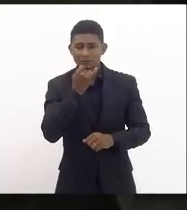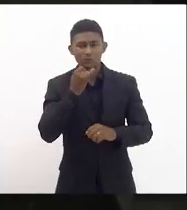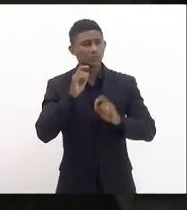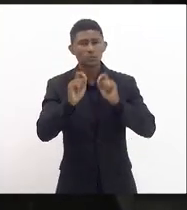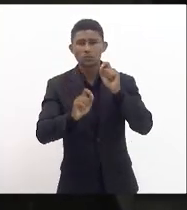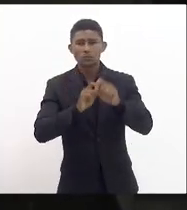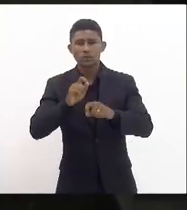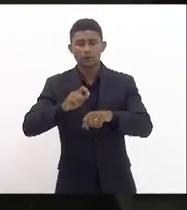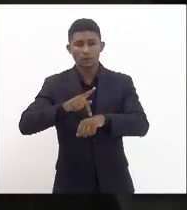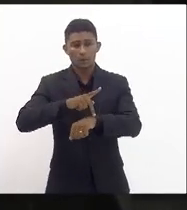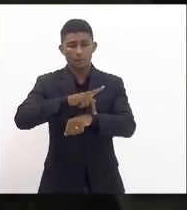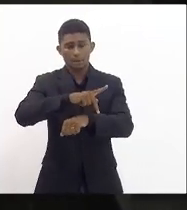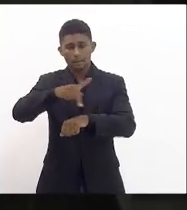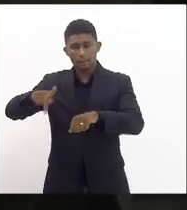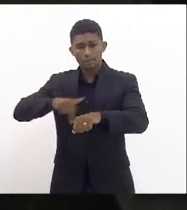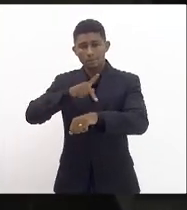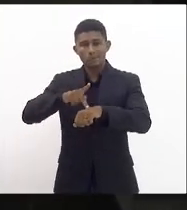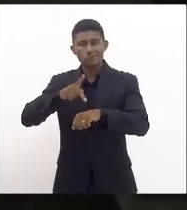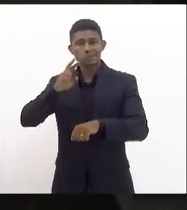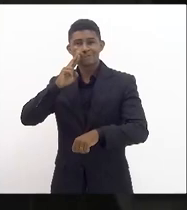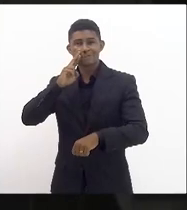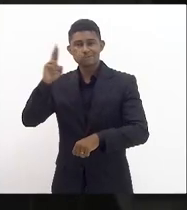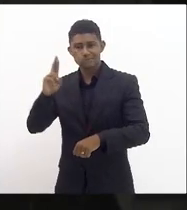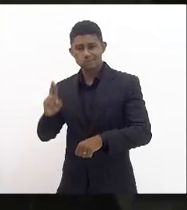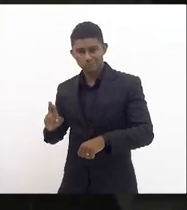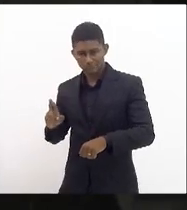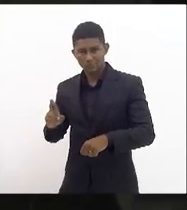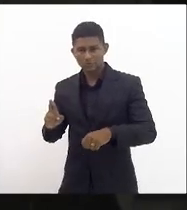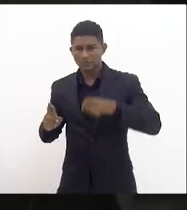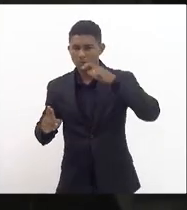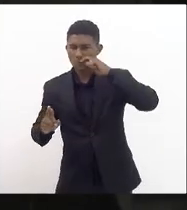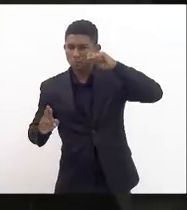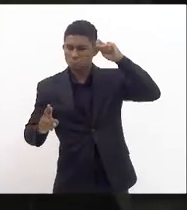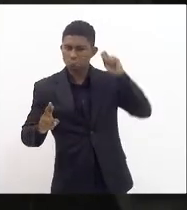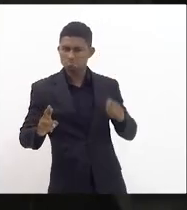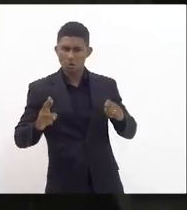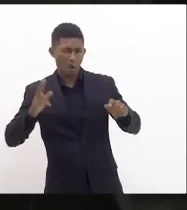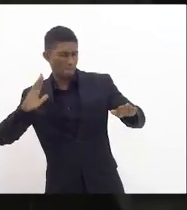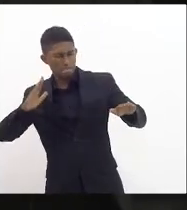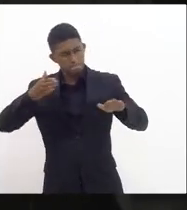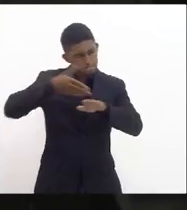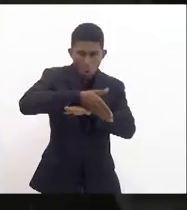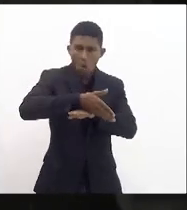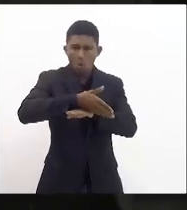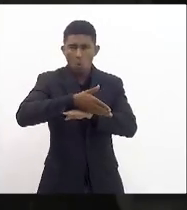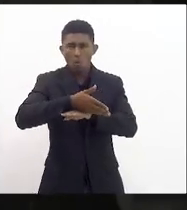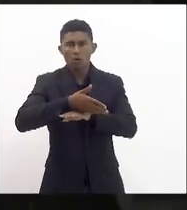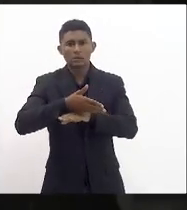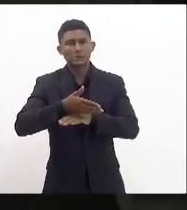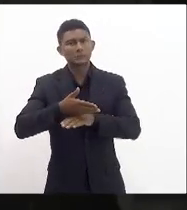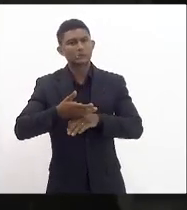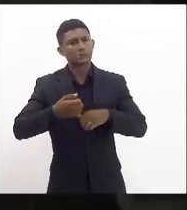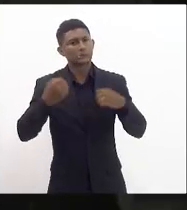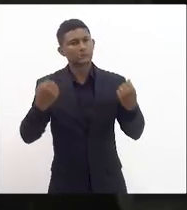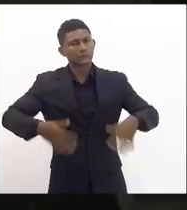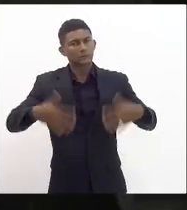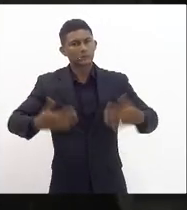da Rússia à Ucrânia começa a ganhar escalas